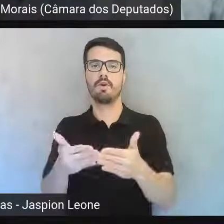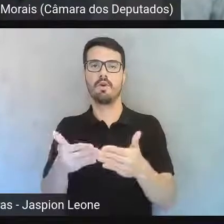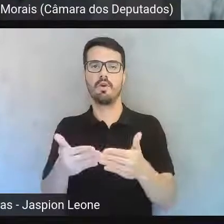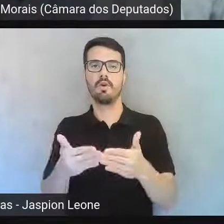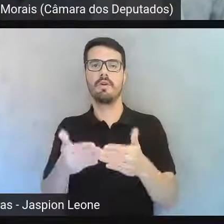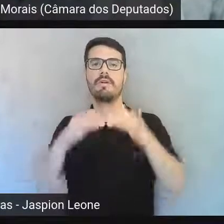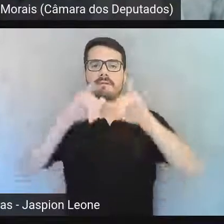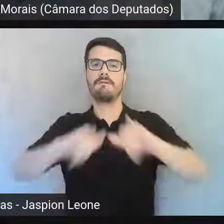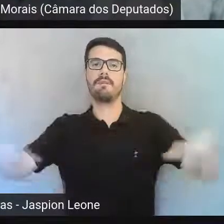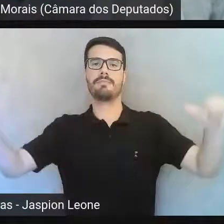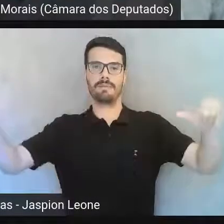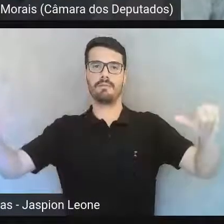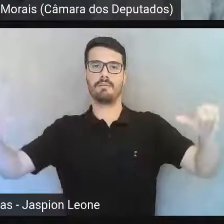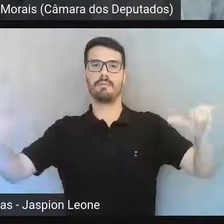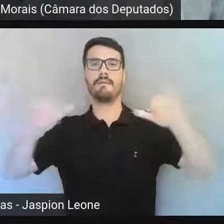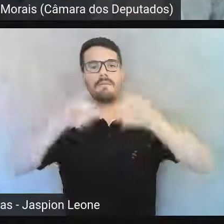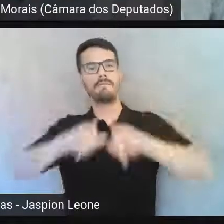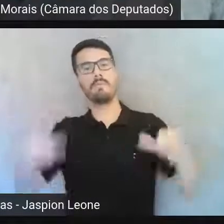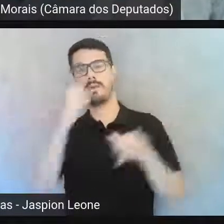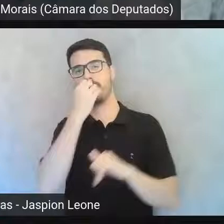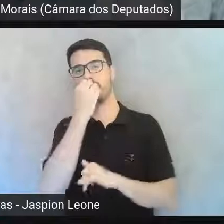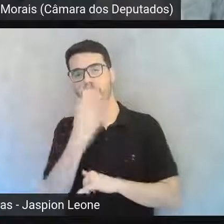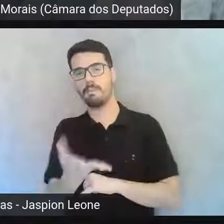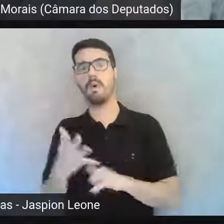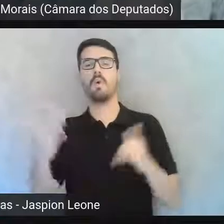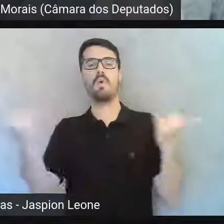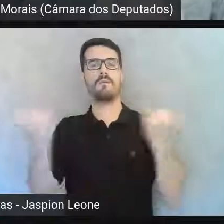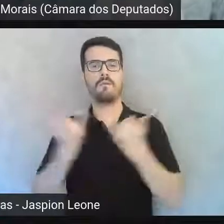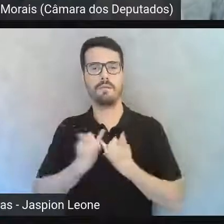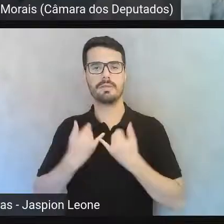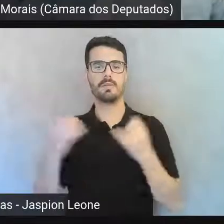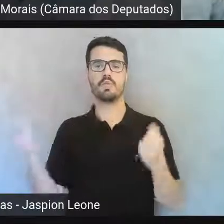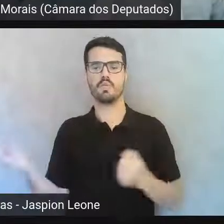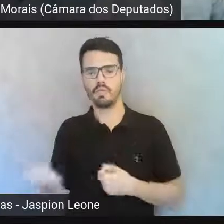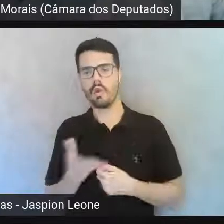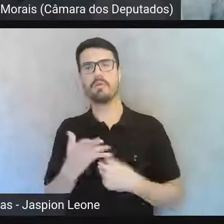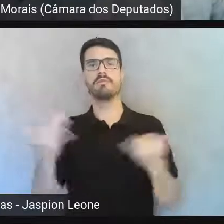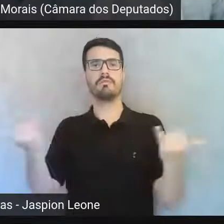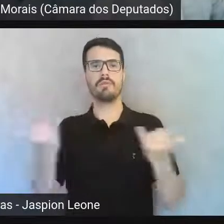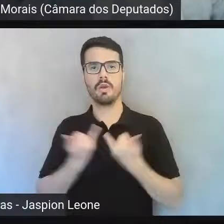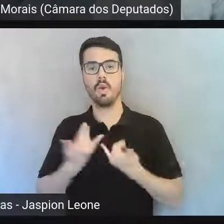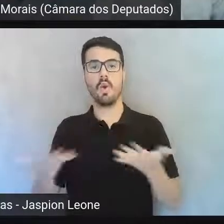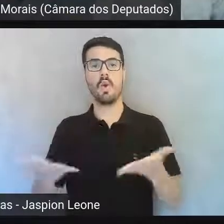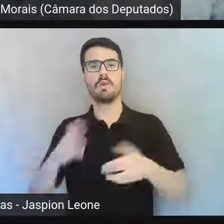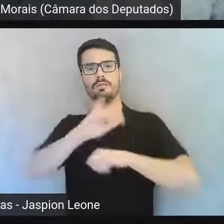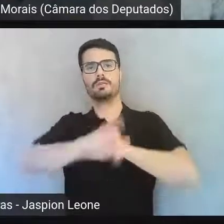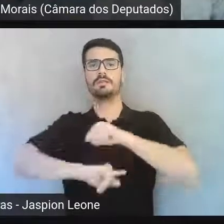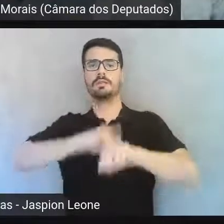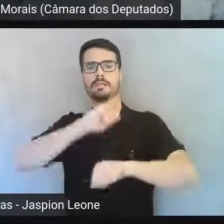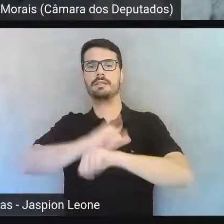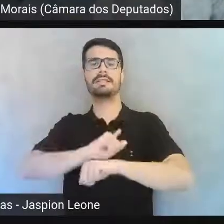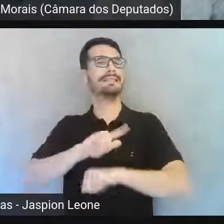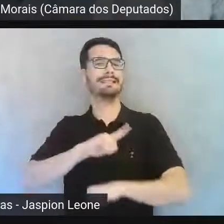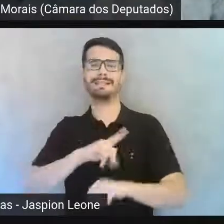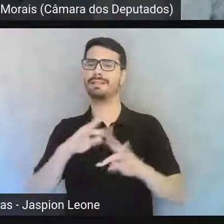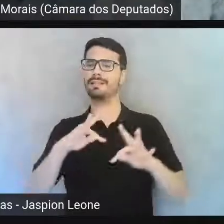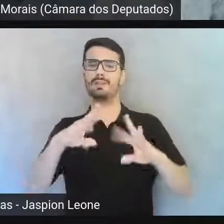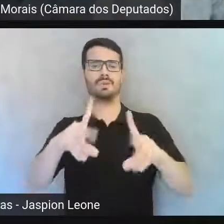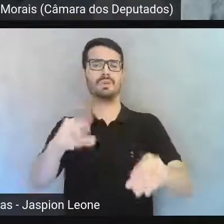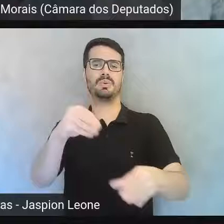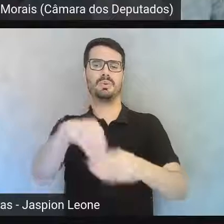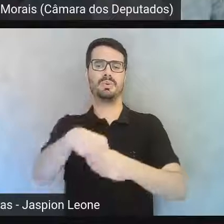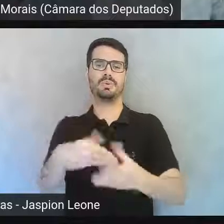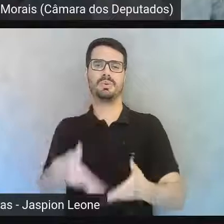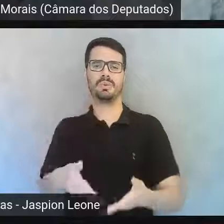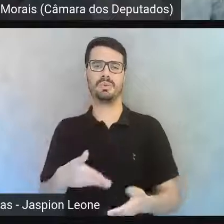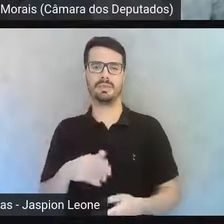informação boa, informação atualizada. E hoje, considerando a internet, nós estamos tendo tudo na internet. Lá na sede,